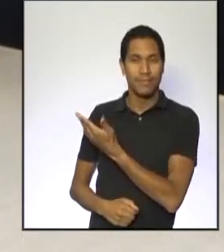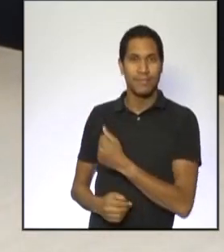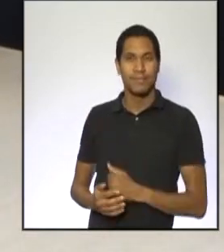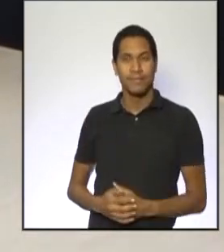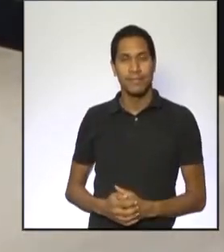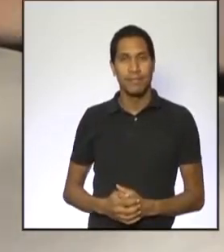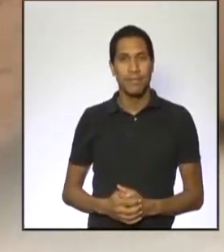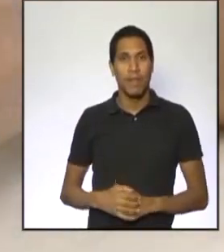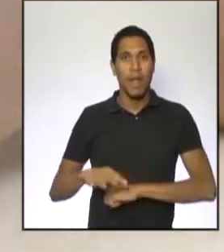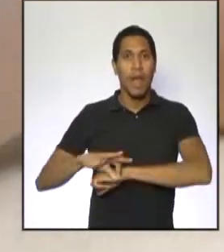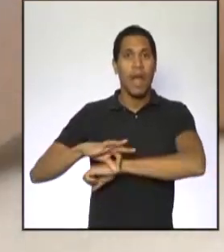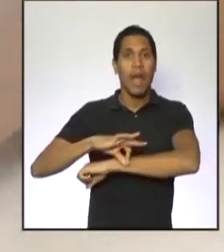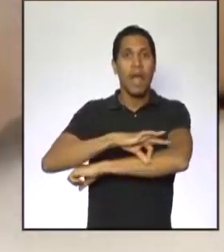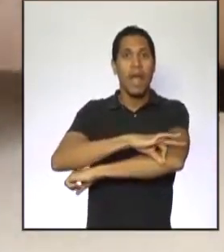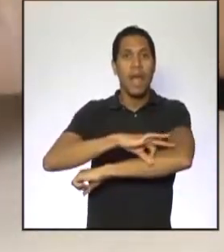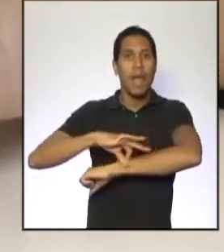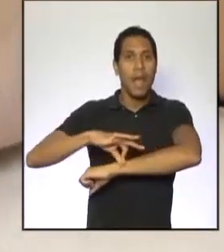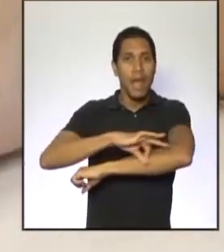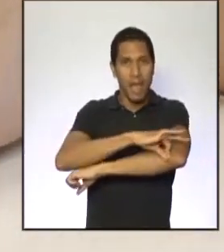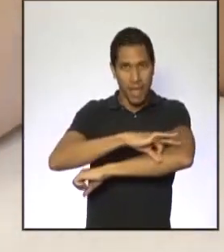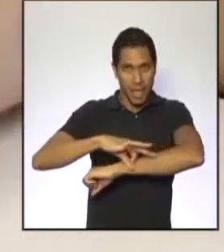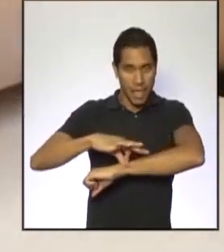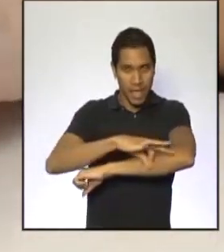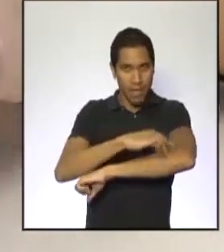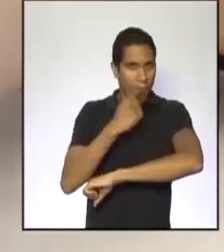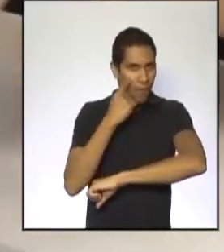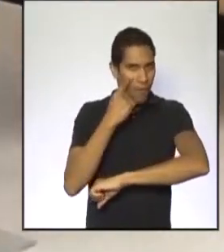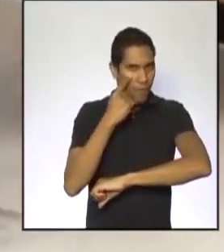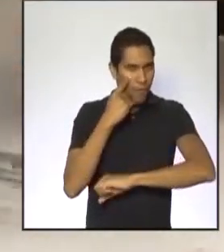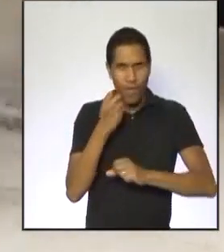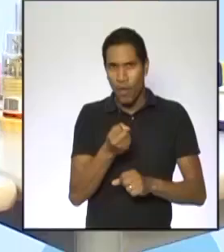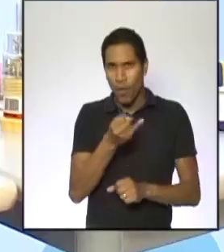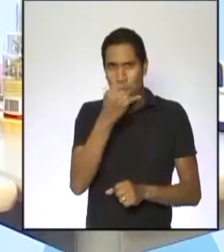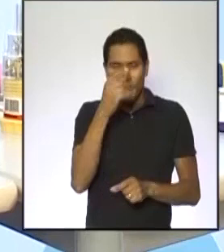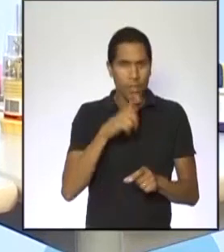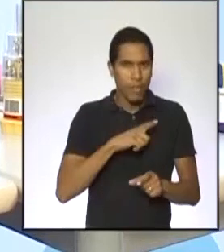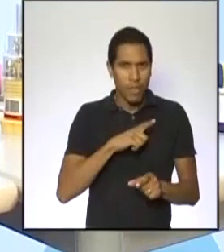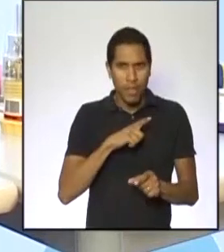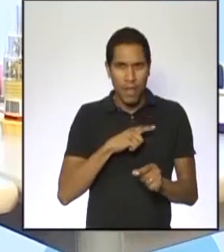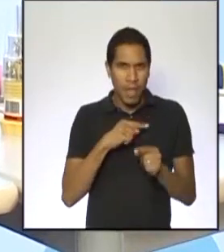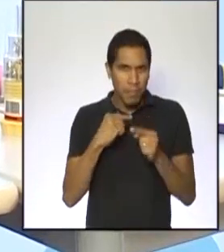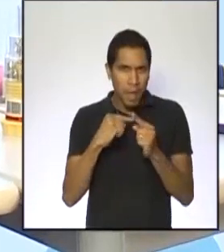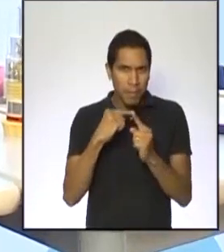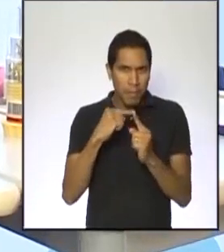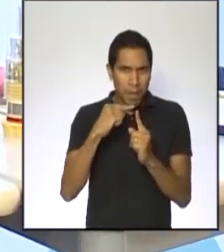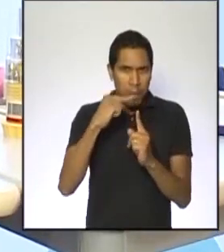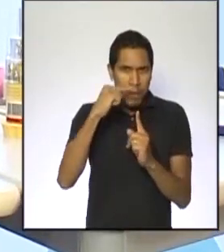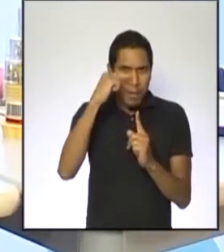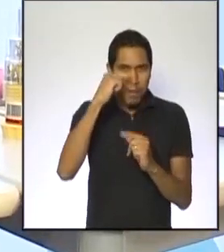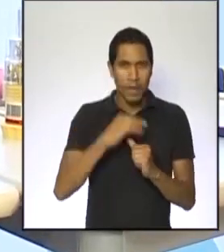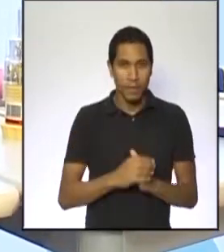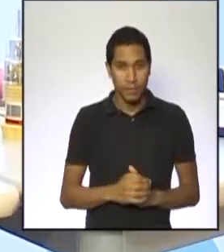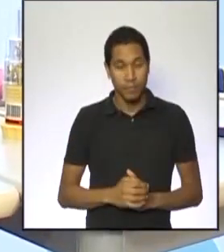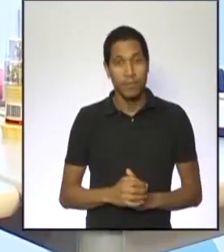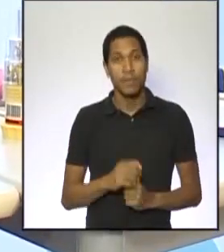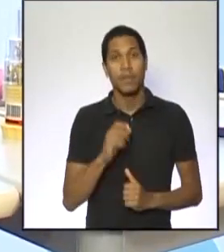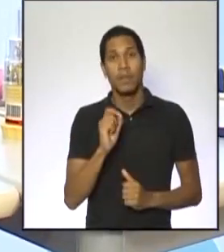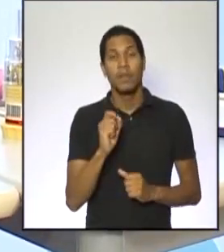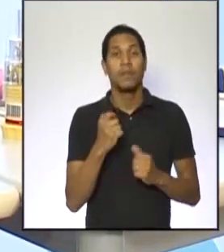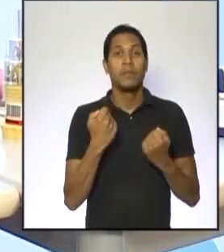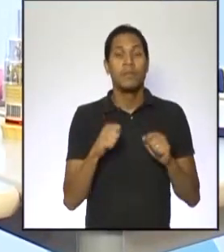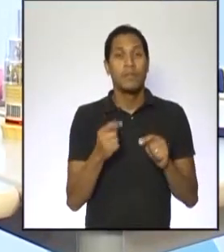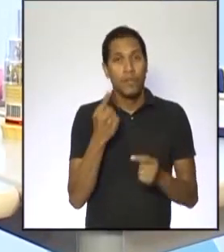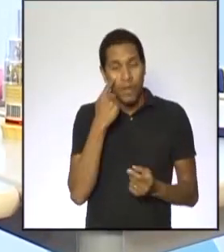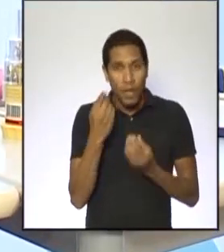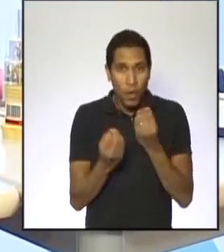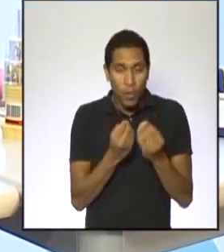pegar a régua para medir. Com o palito de churrasco, eu vou fazer aqui o eixo com